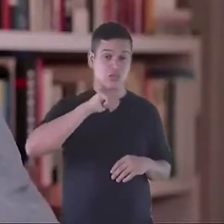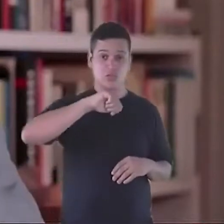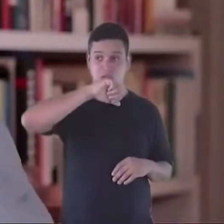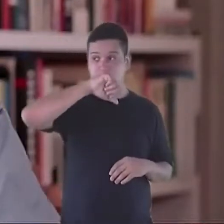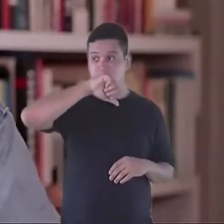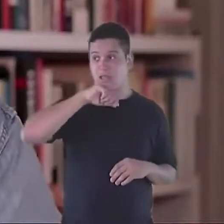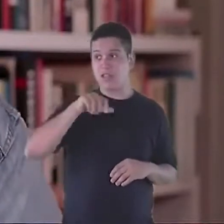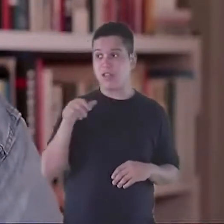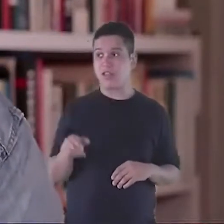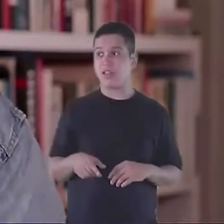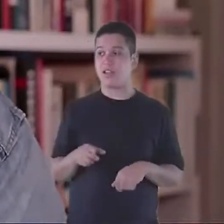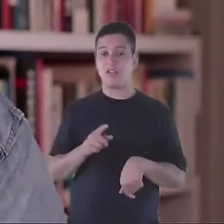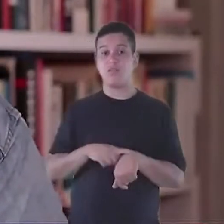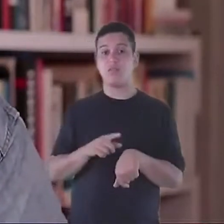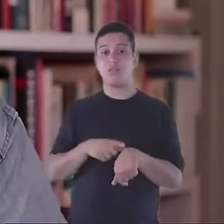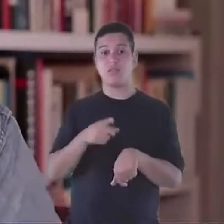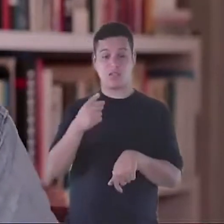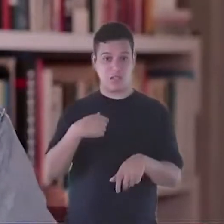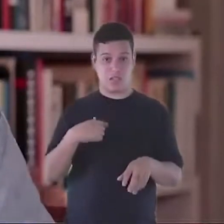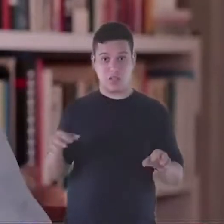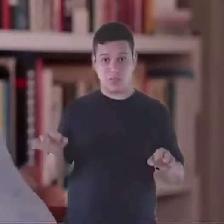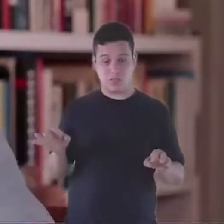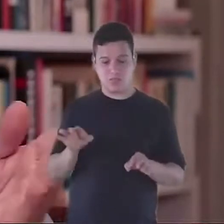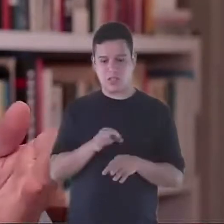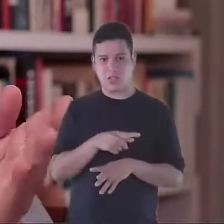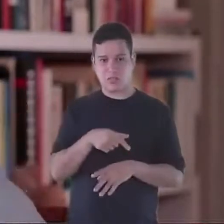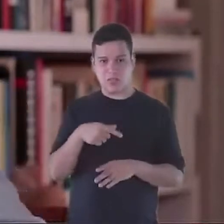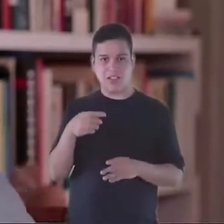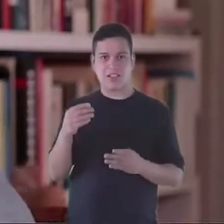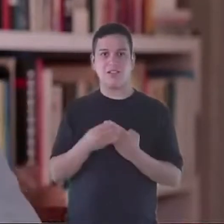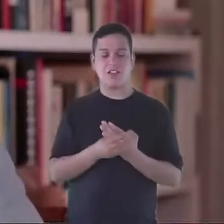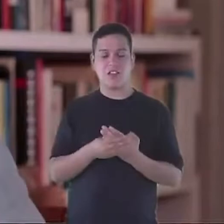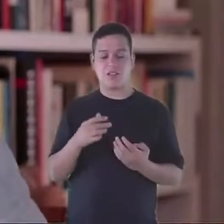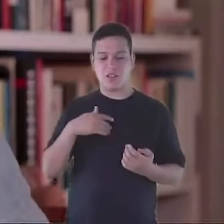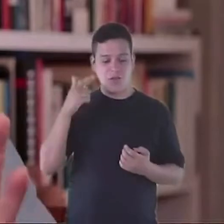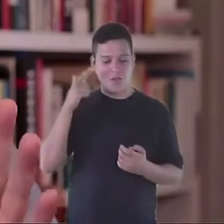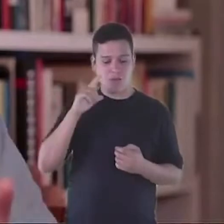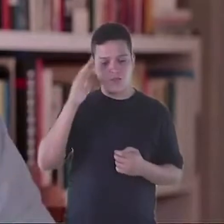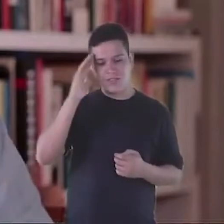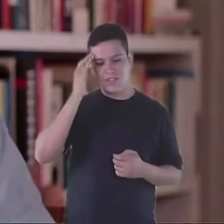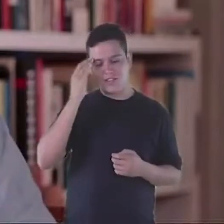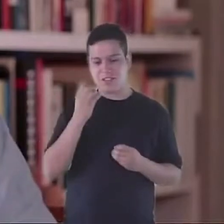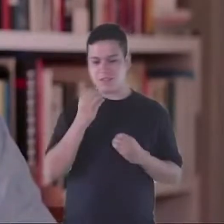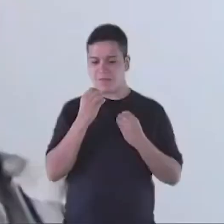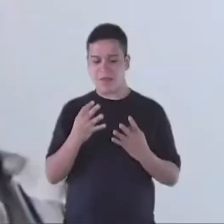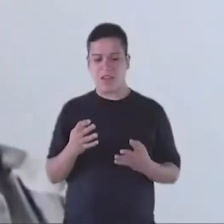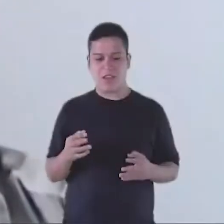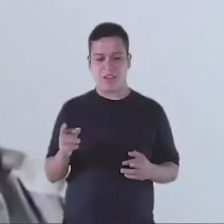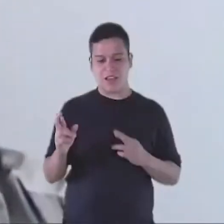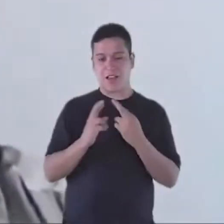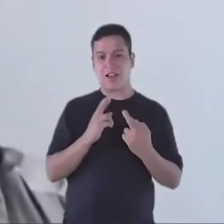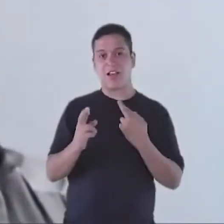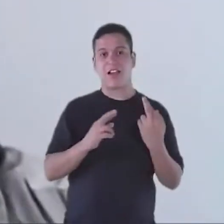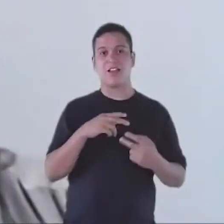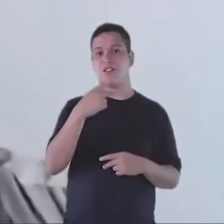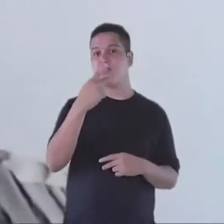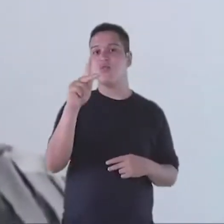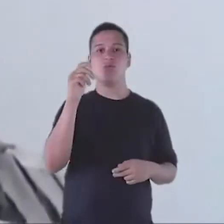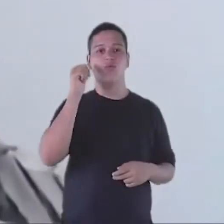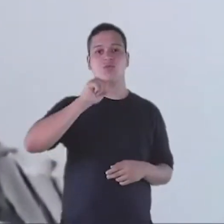entendendo você e sua mãe até agora, há pouco antes de começar a live, quando ela te ligou, eu entendi tudo.